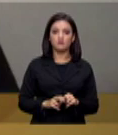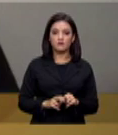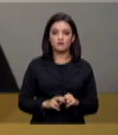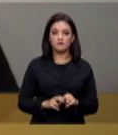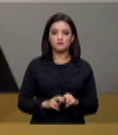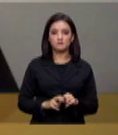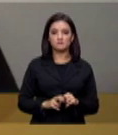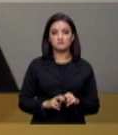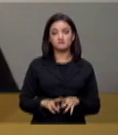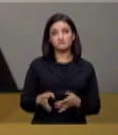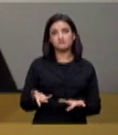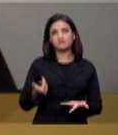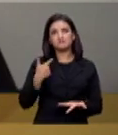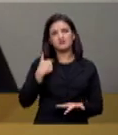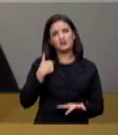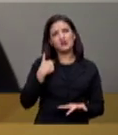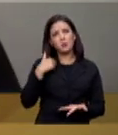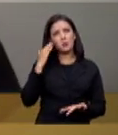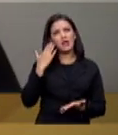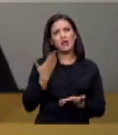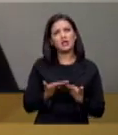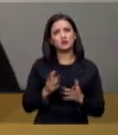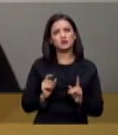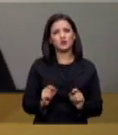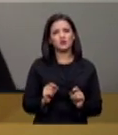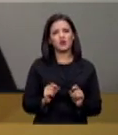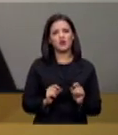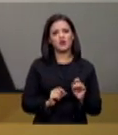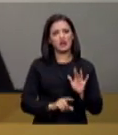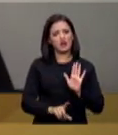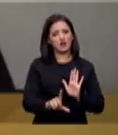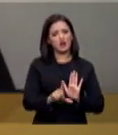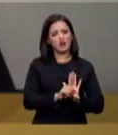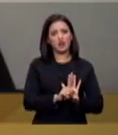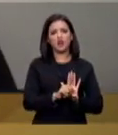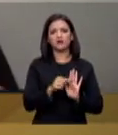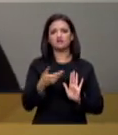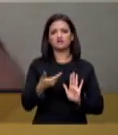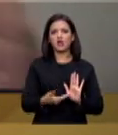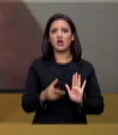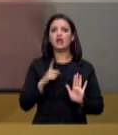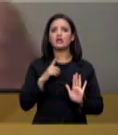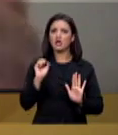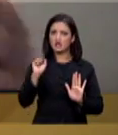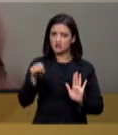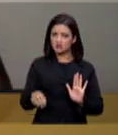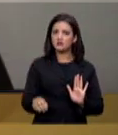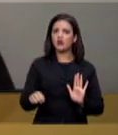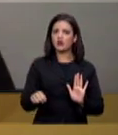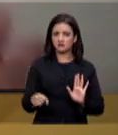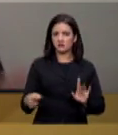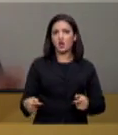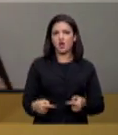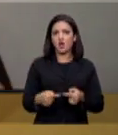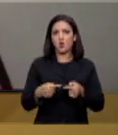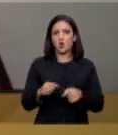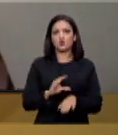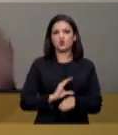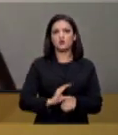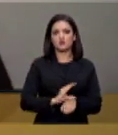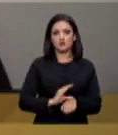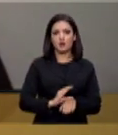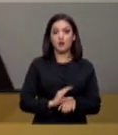àqueles que pensam diferentemente, que as leis capixabas estão, sim, em conformidade com a